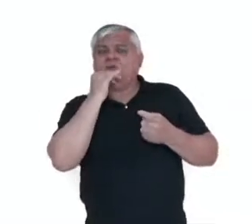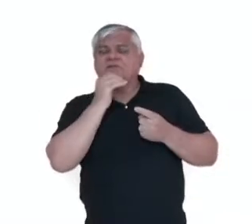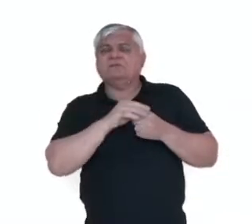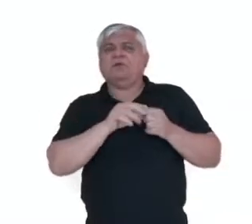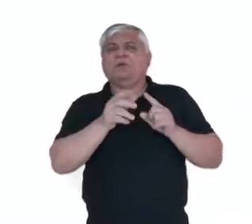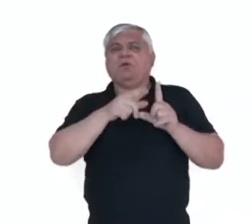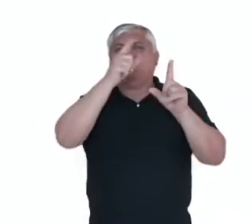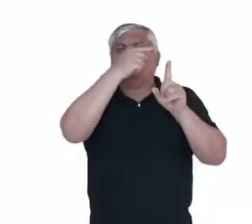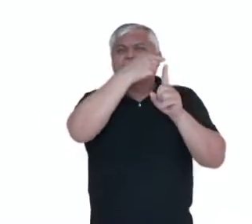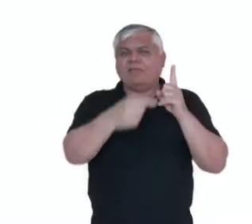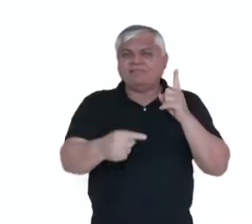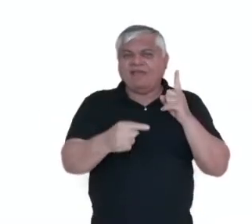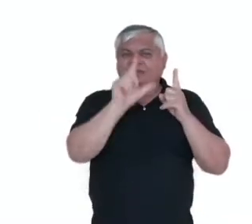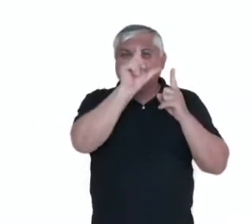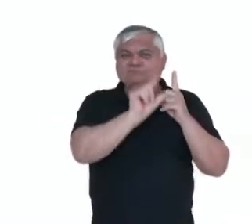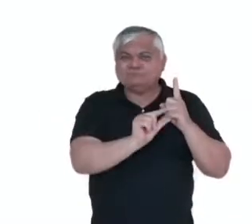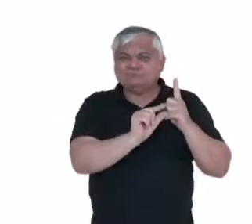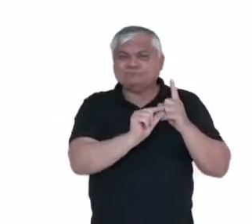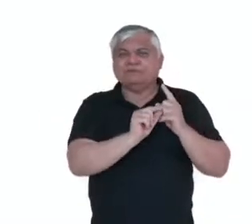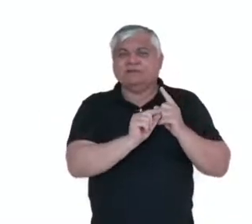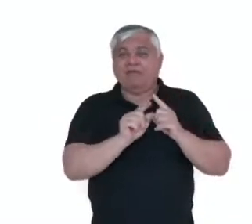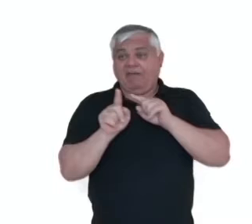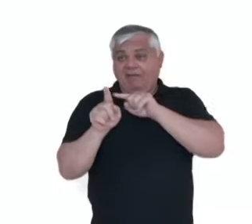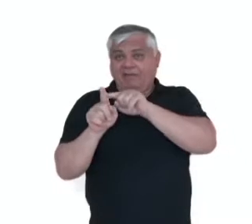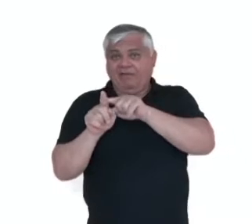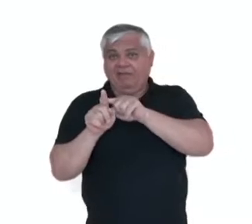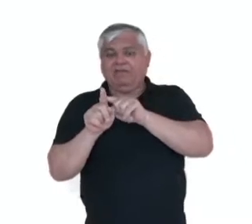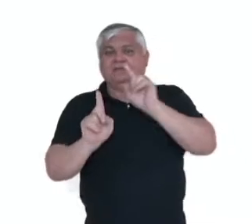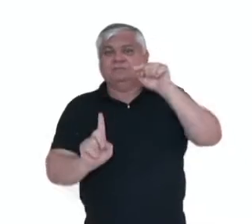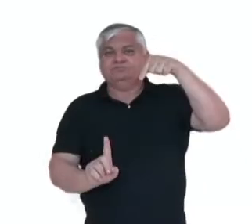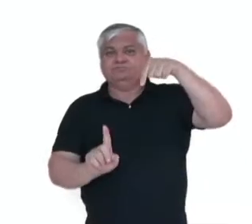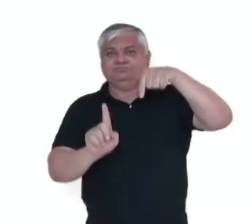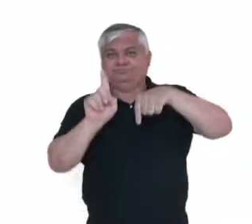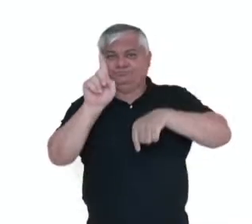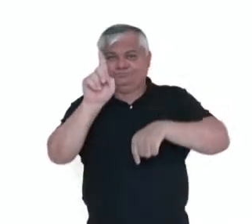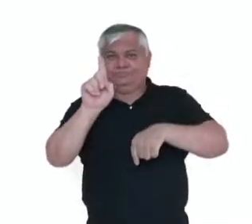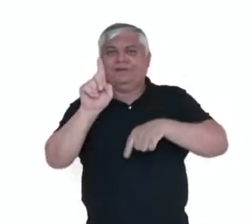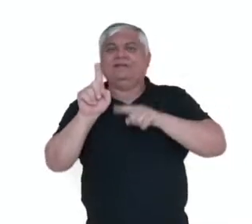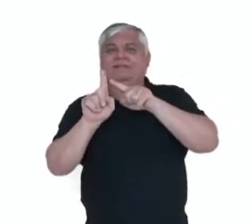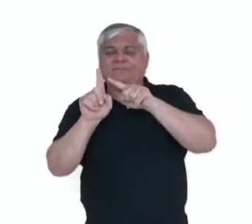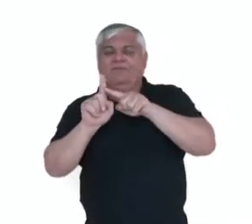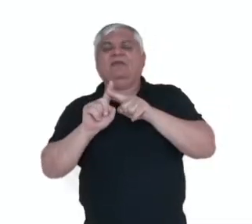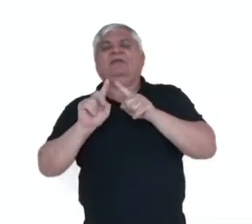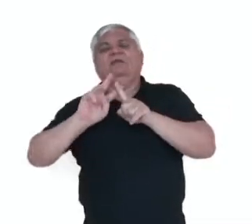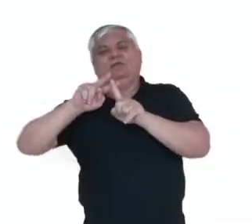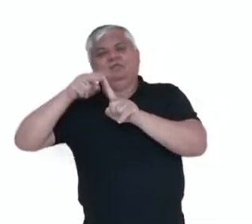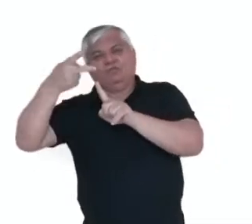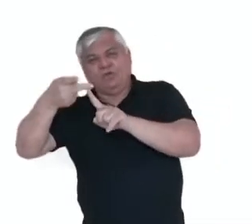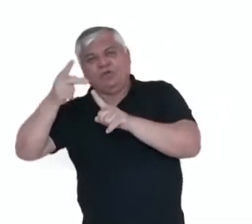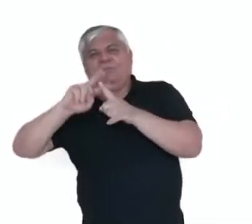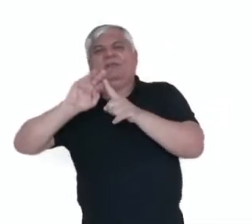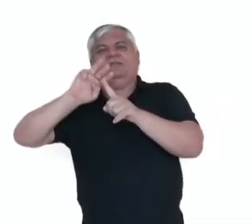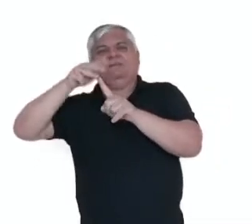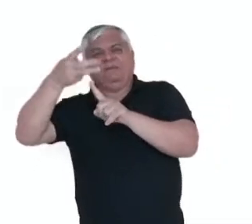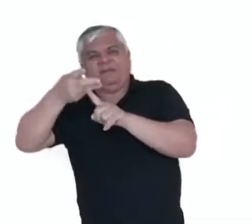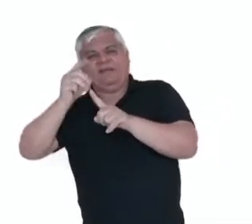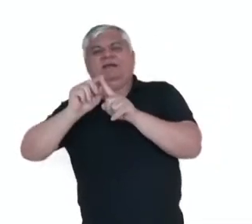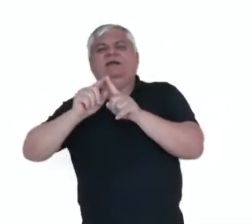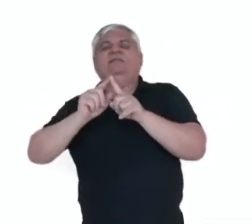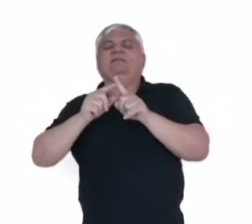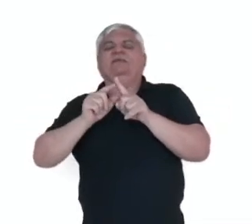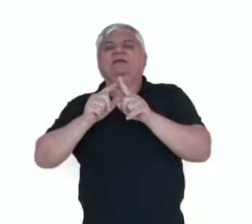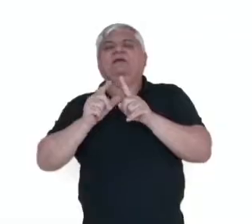reduzida pela metade, a outra grandeza também vai ser triplicada, dobrada